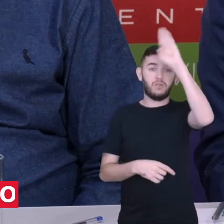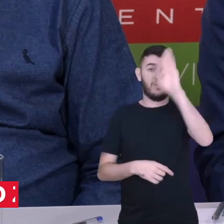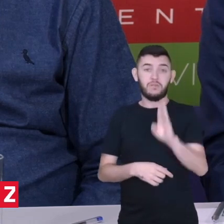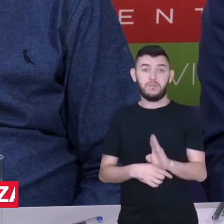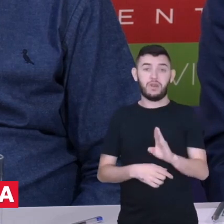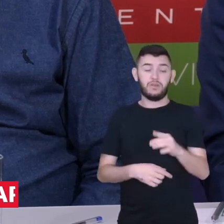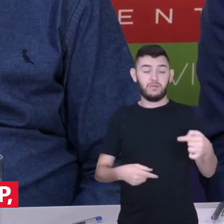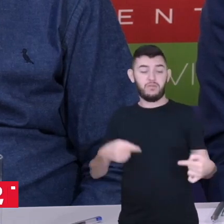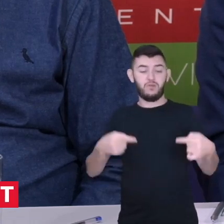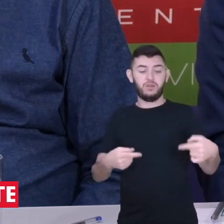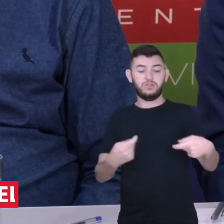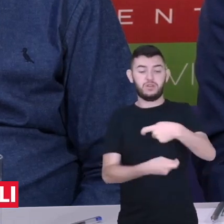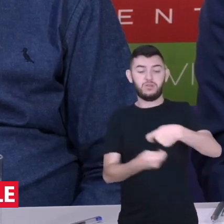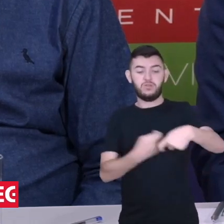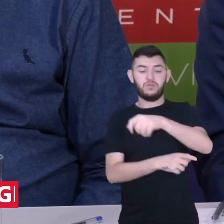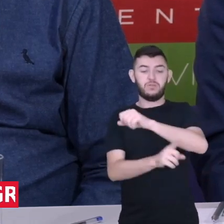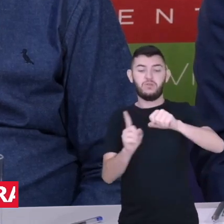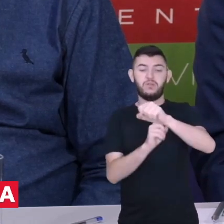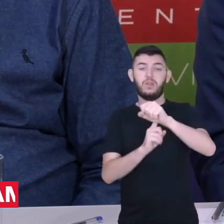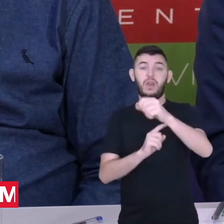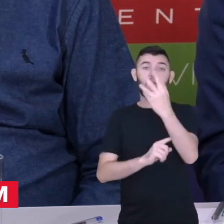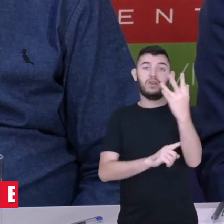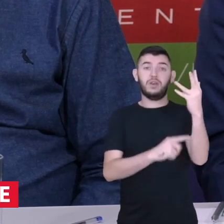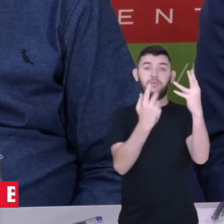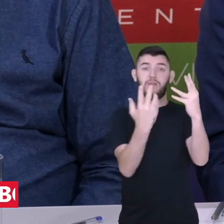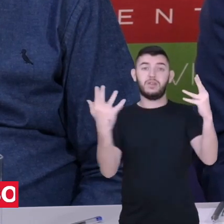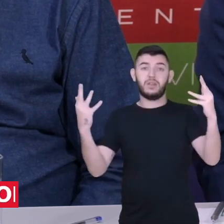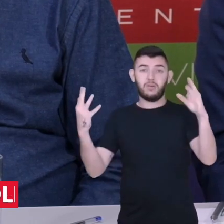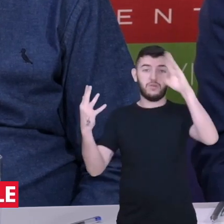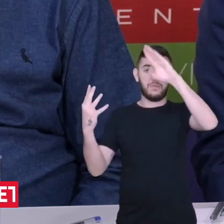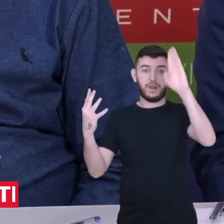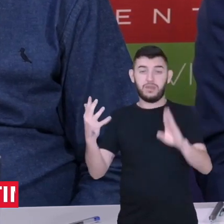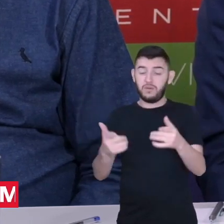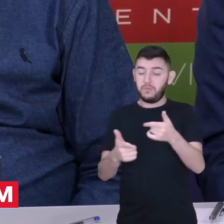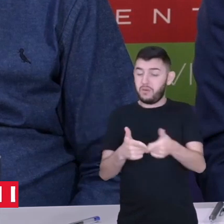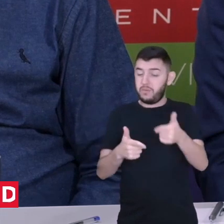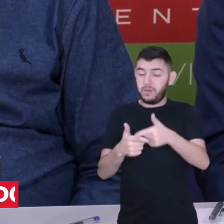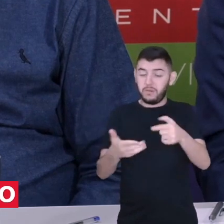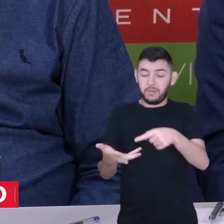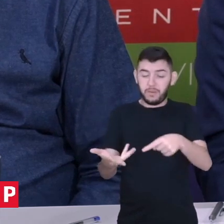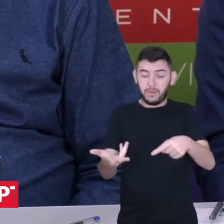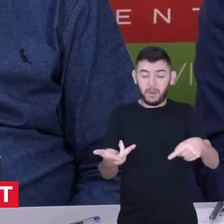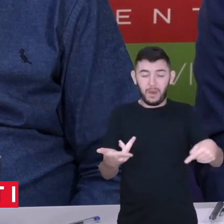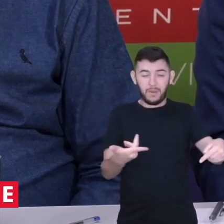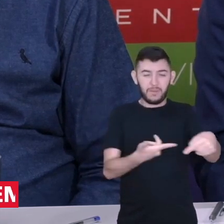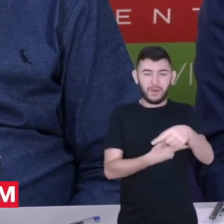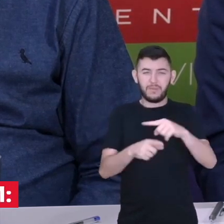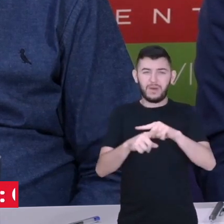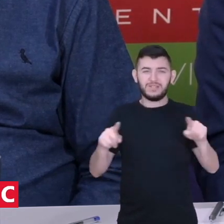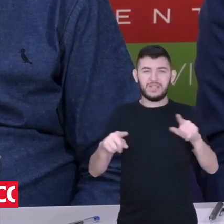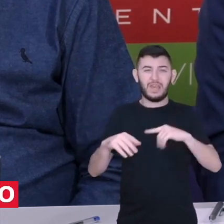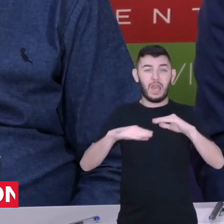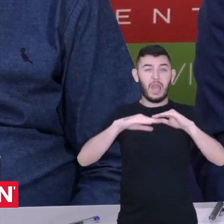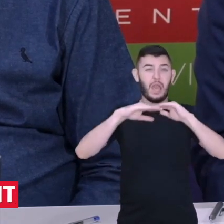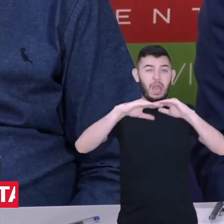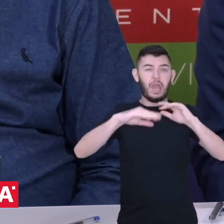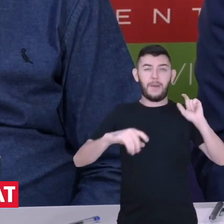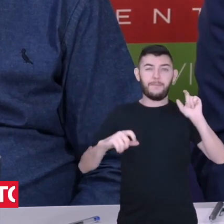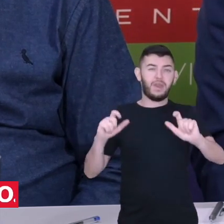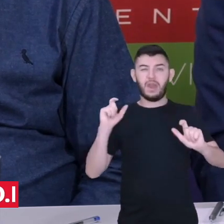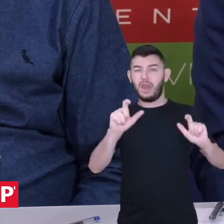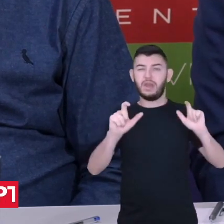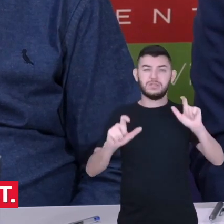evangélicas. No entanto, nós temos lideranças, não são todos e não são